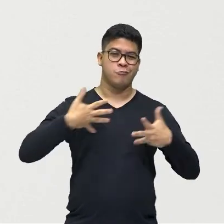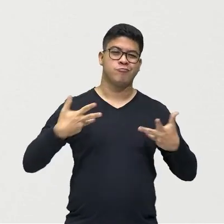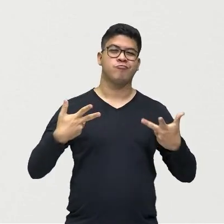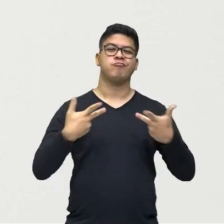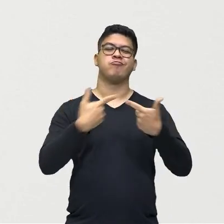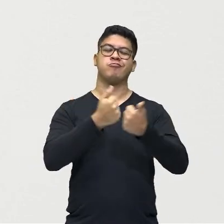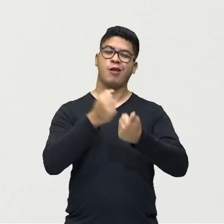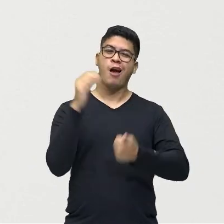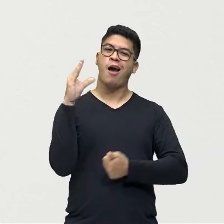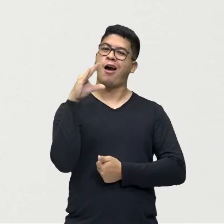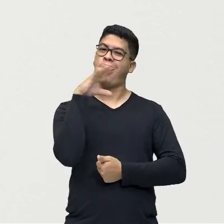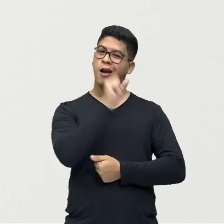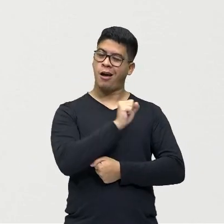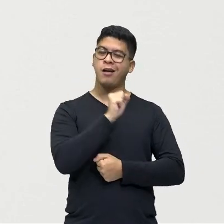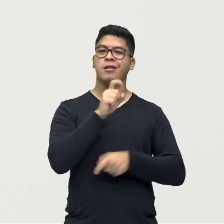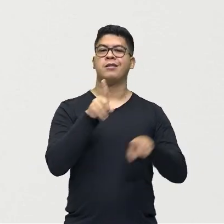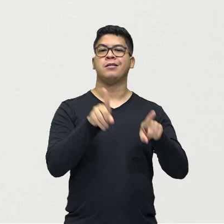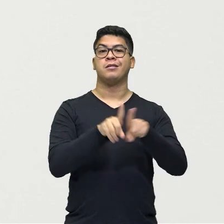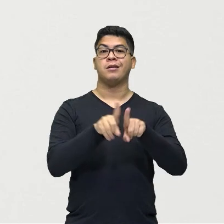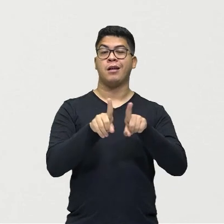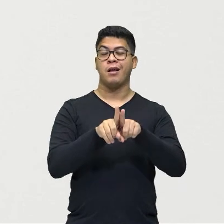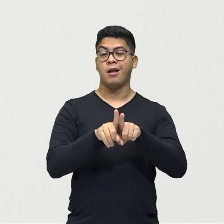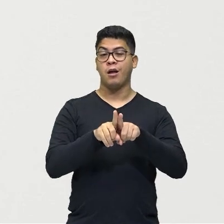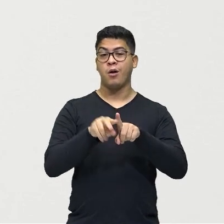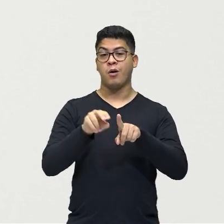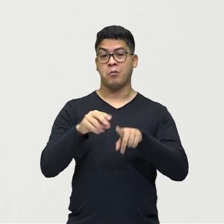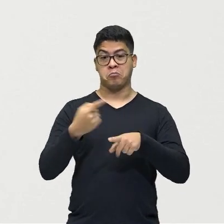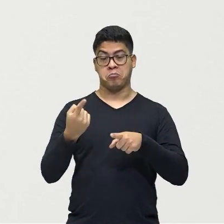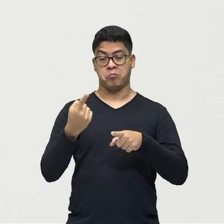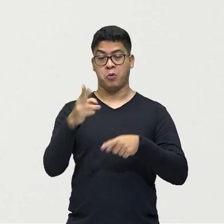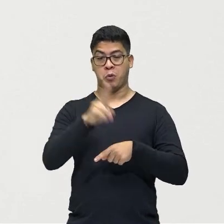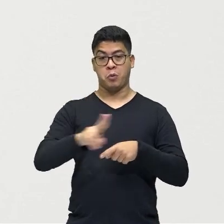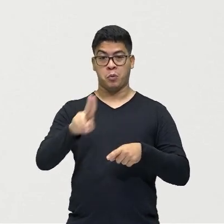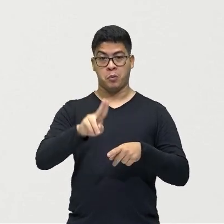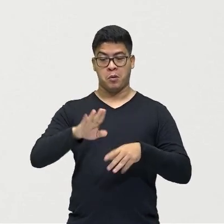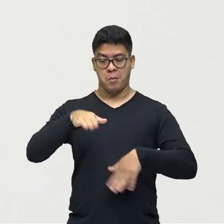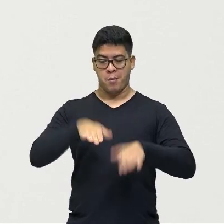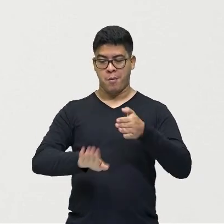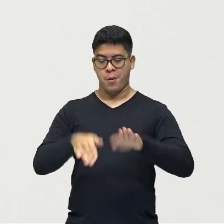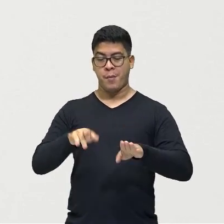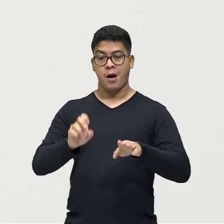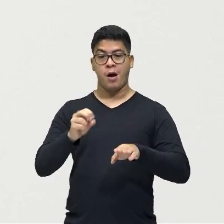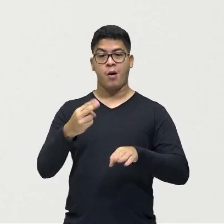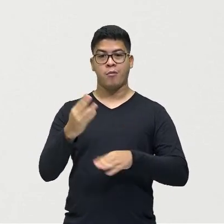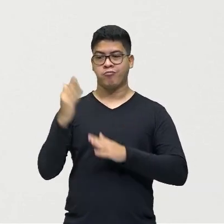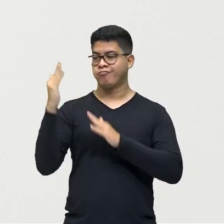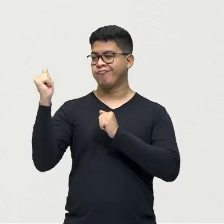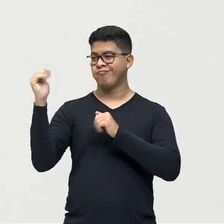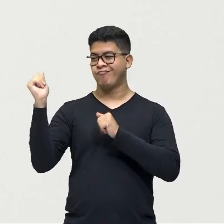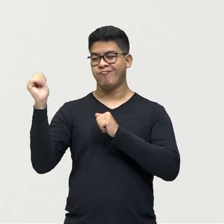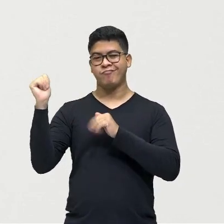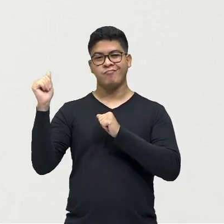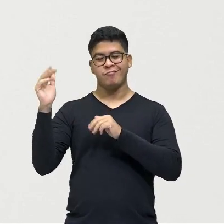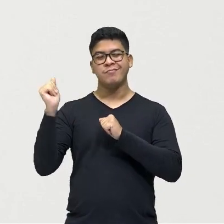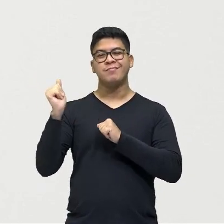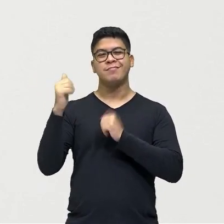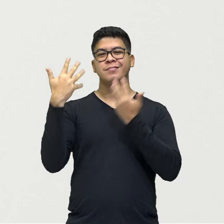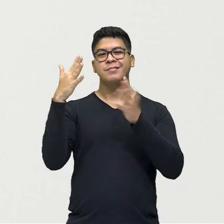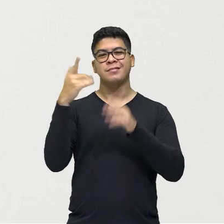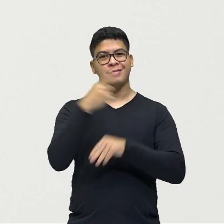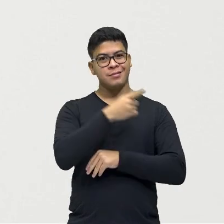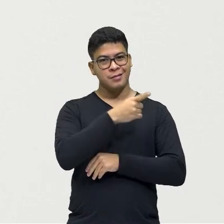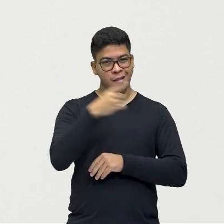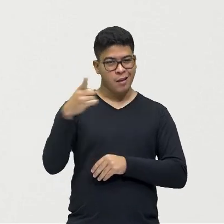de sapateado ou castanholas. Muito bem, alunos. Emanuel e